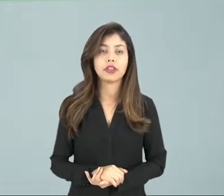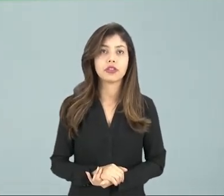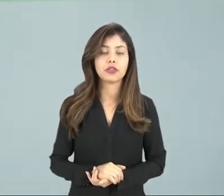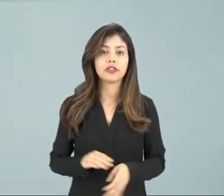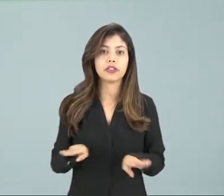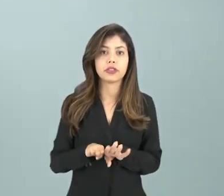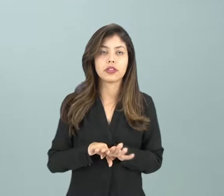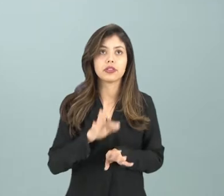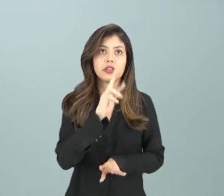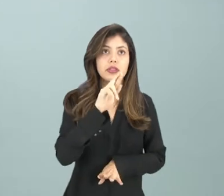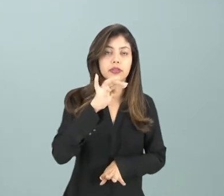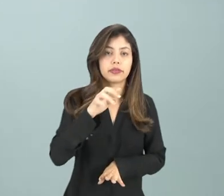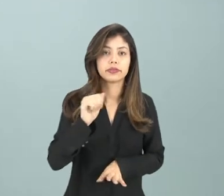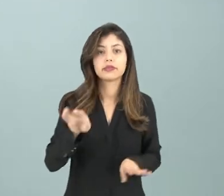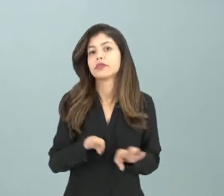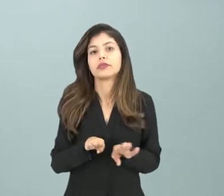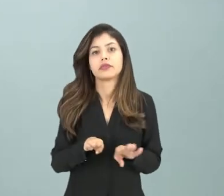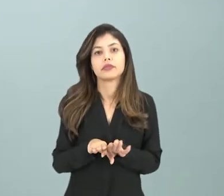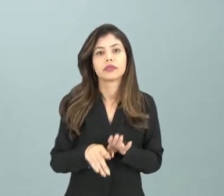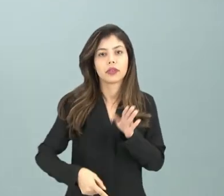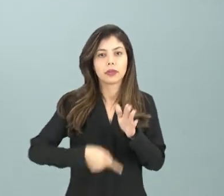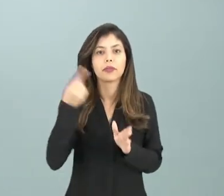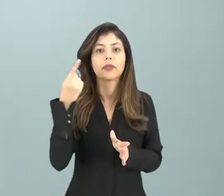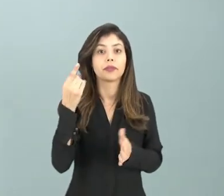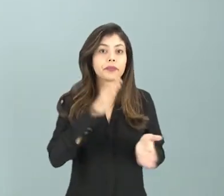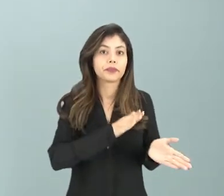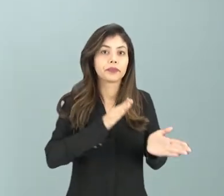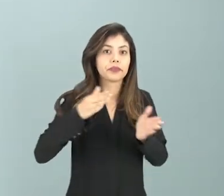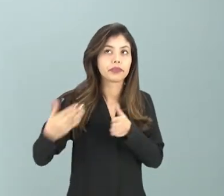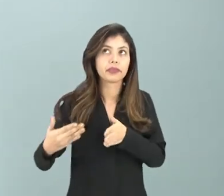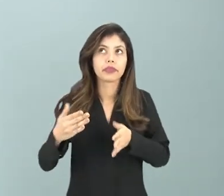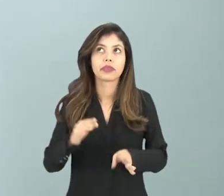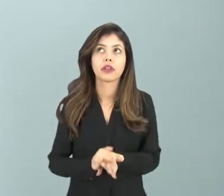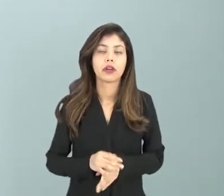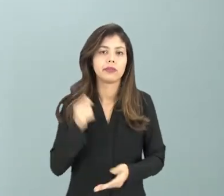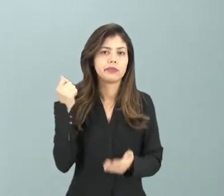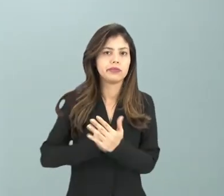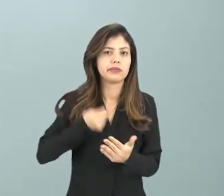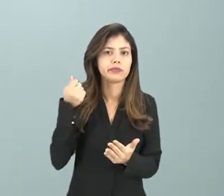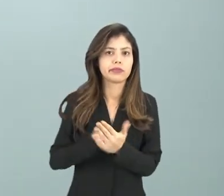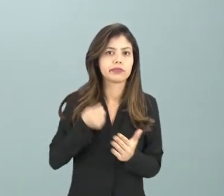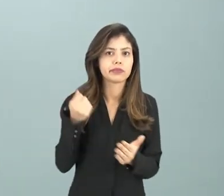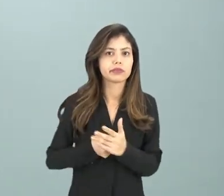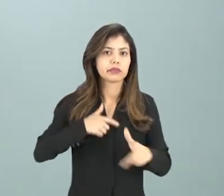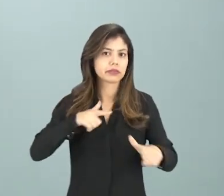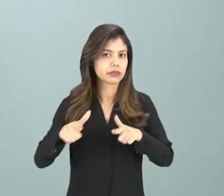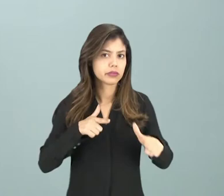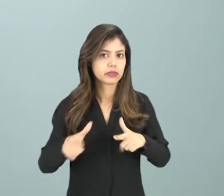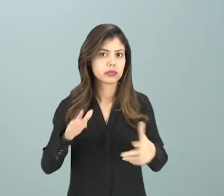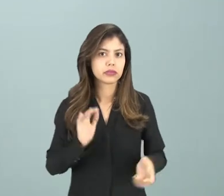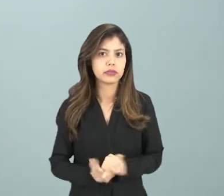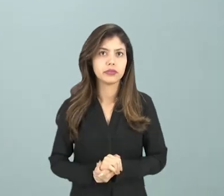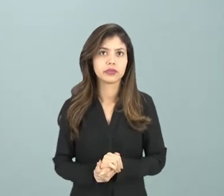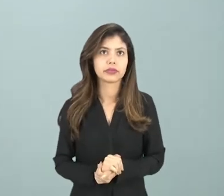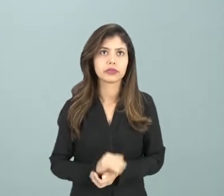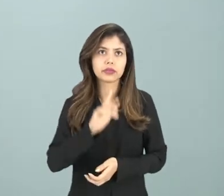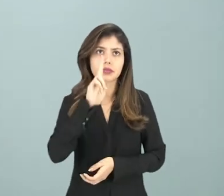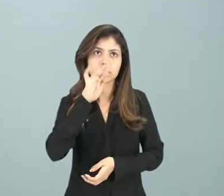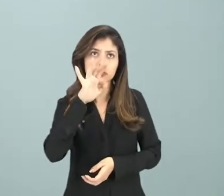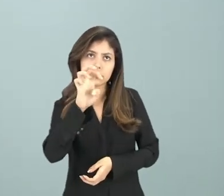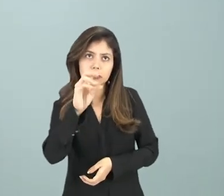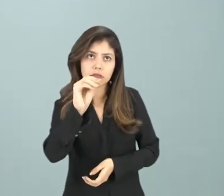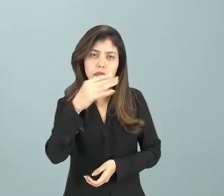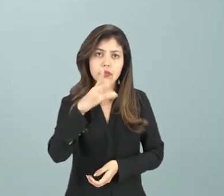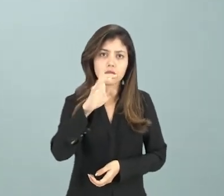é a primeira parte desse conteúdo ele vem cobrando bem trabalhando o conteúdo de efeito